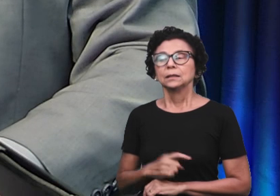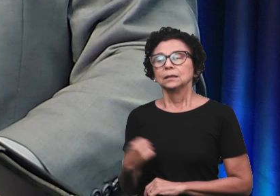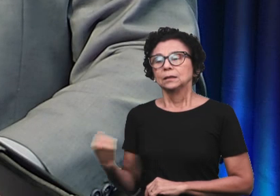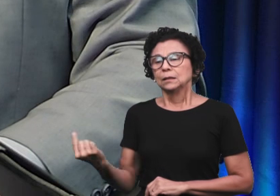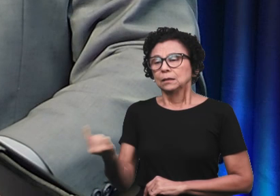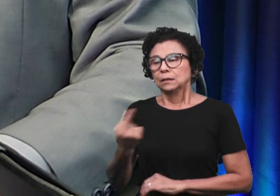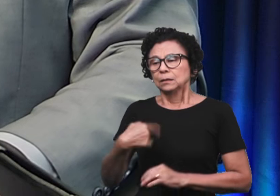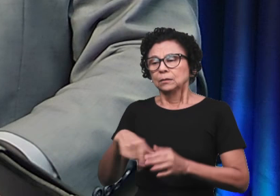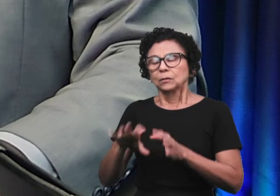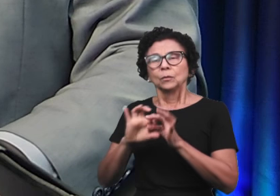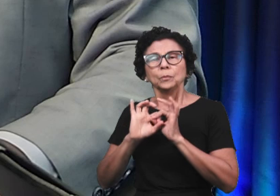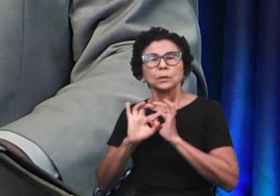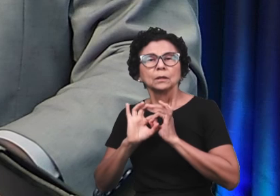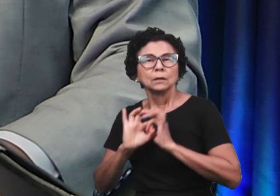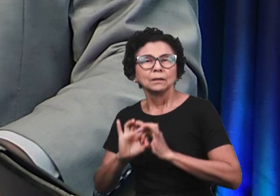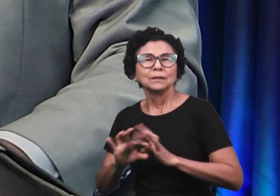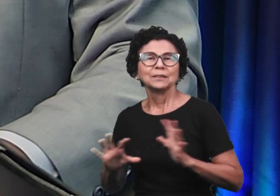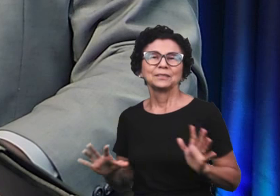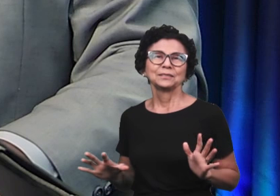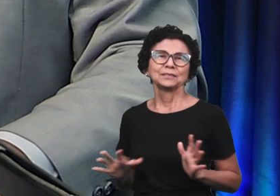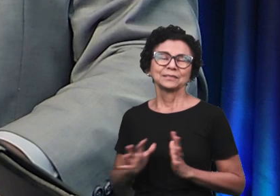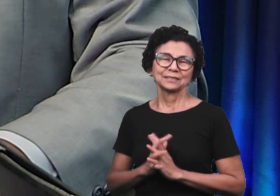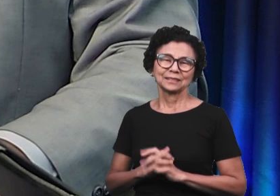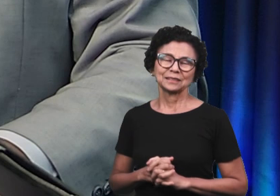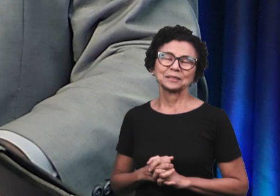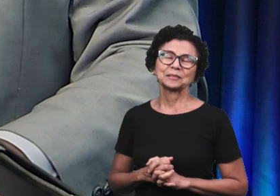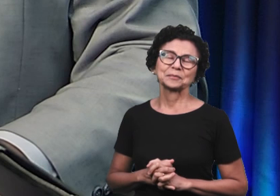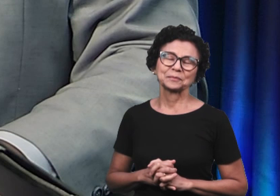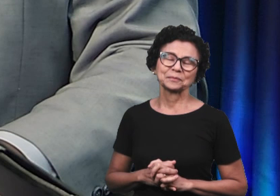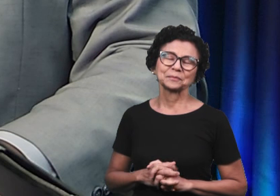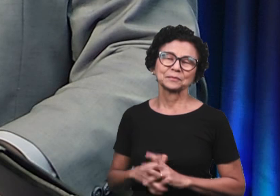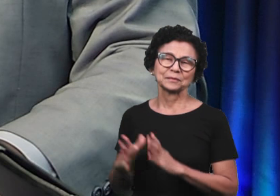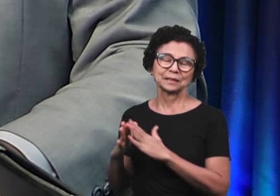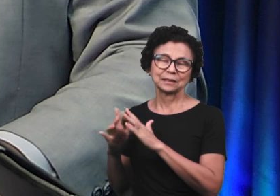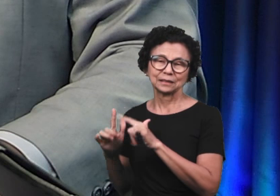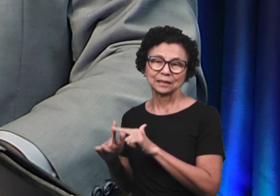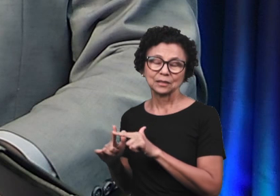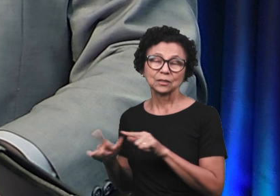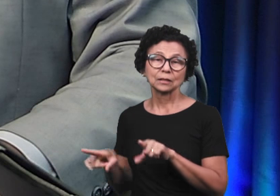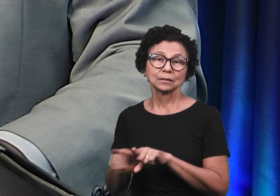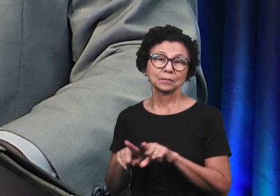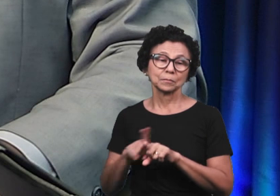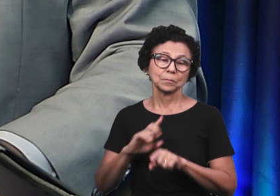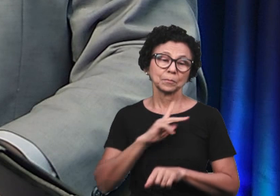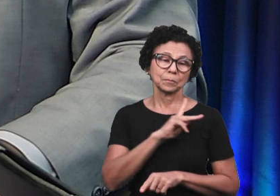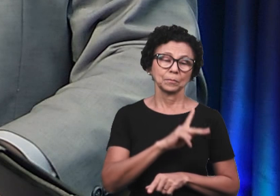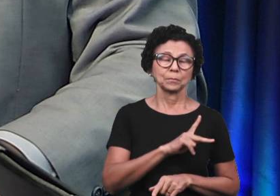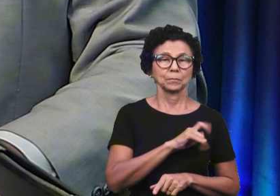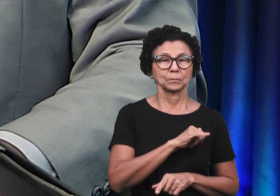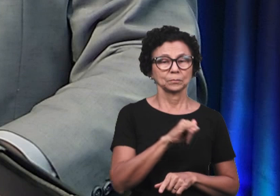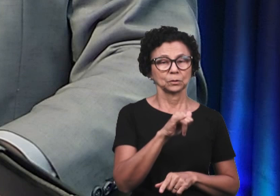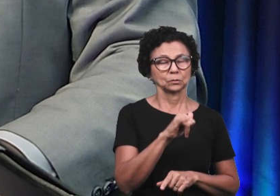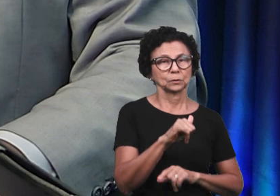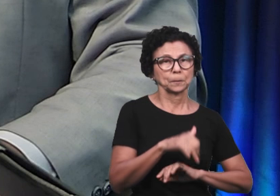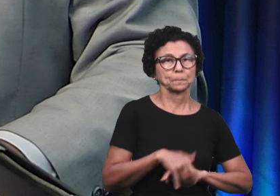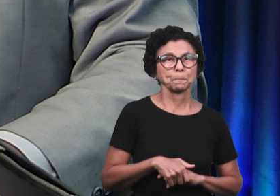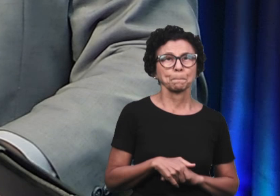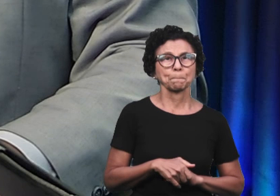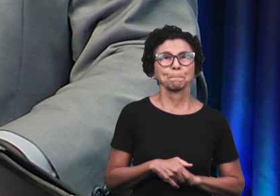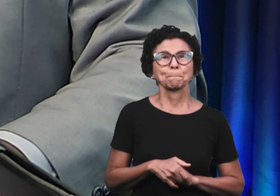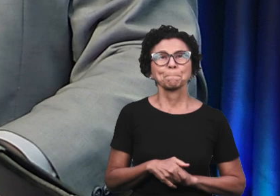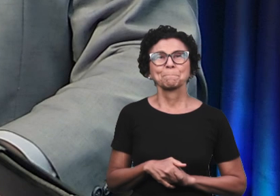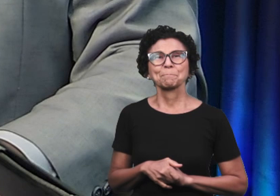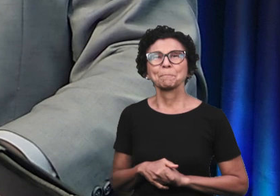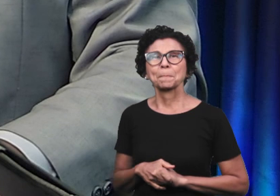corpo, não é para conversar sobre outro assunto. Inclusive, Paulo diz assim, o apóstolo Paulo diz assim, Jesus Cristo, o